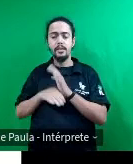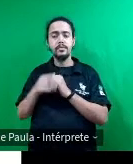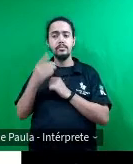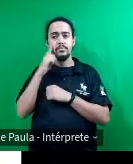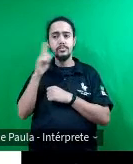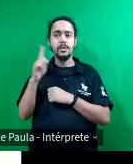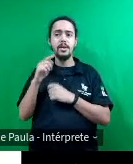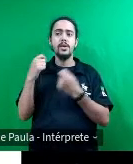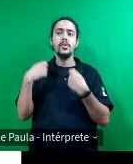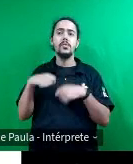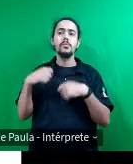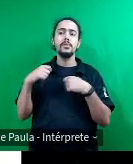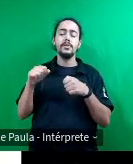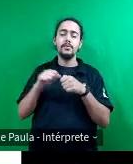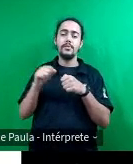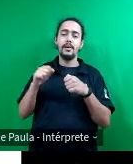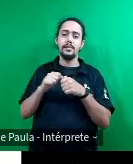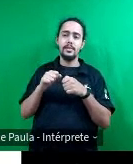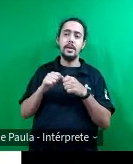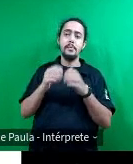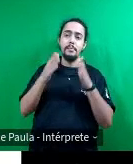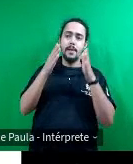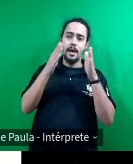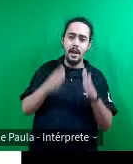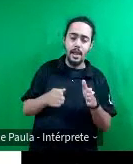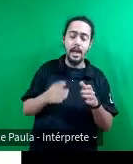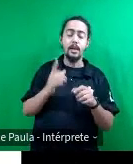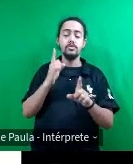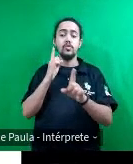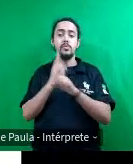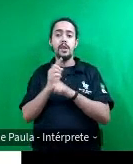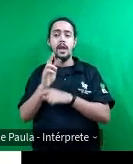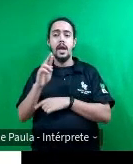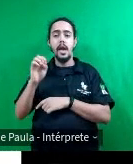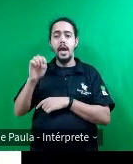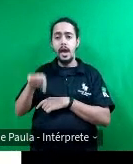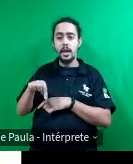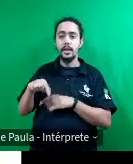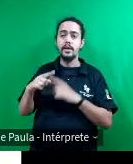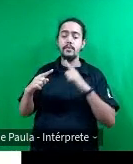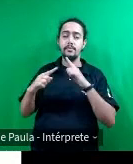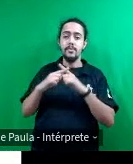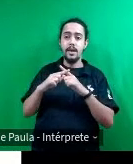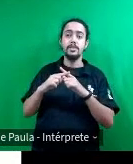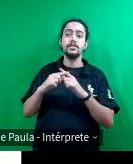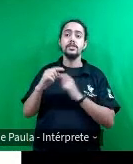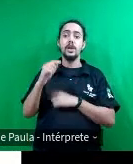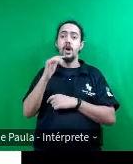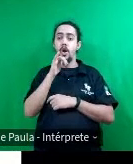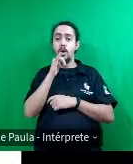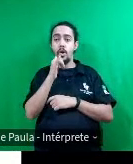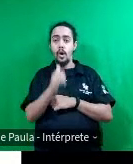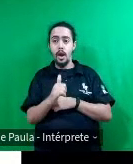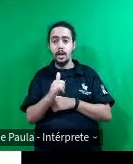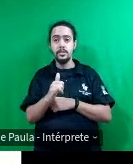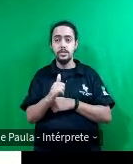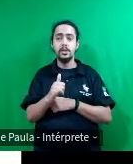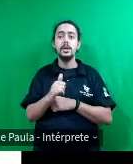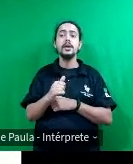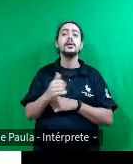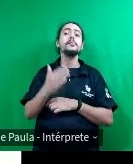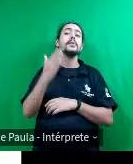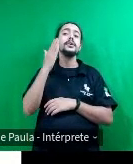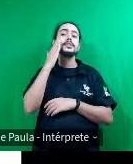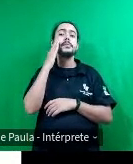fazer associação em paralelo, descobrir o REC, multiplicar o REC pela corrente total da fonte para descobrir o VREC.